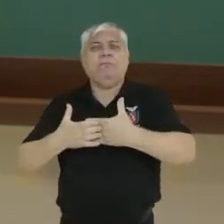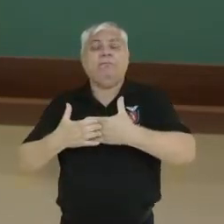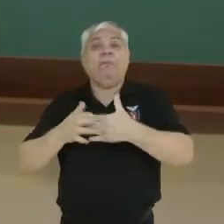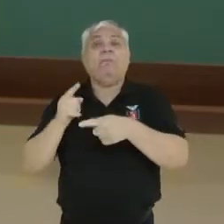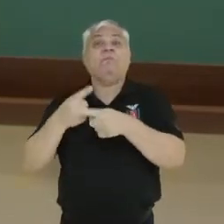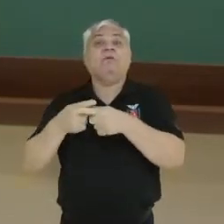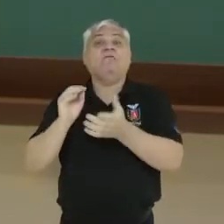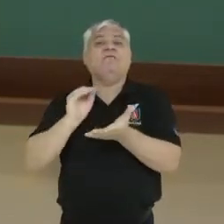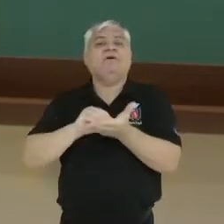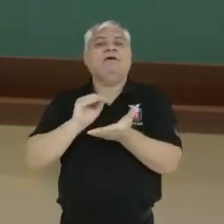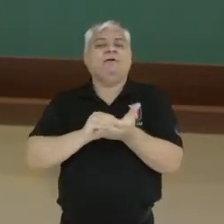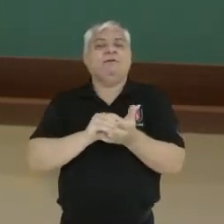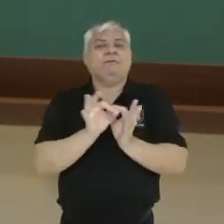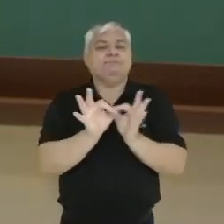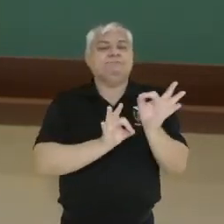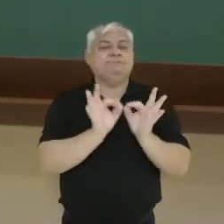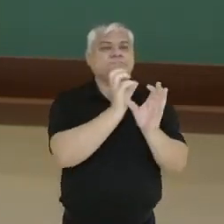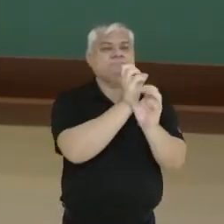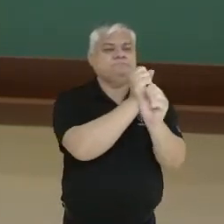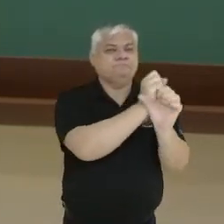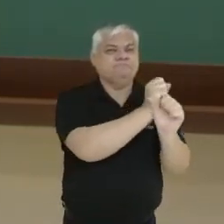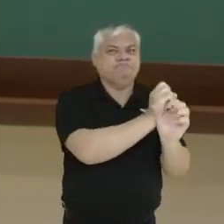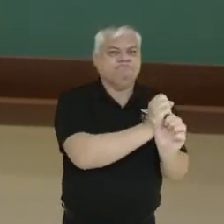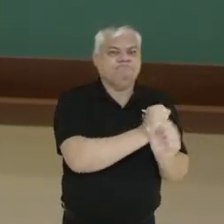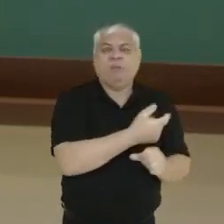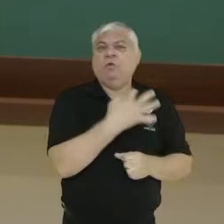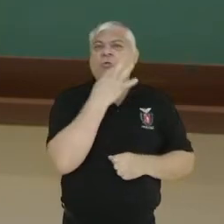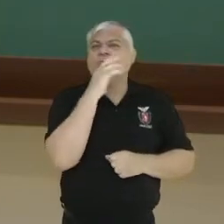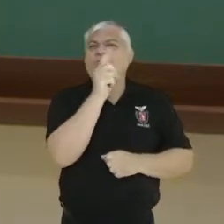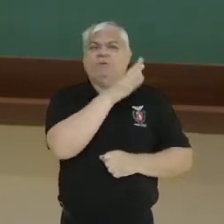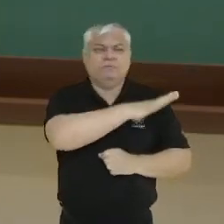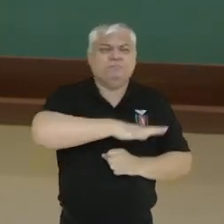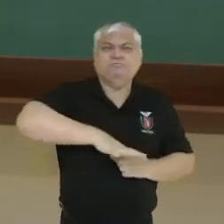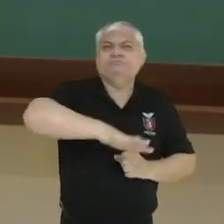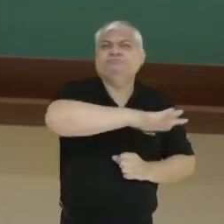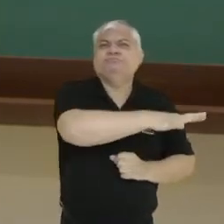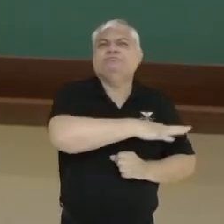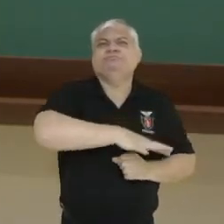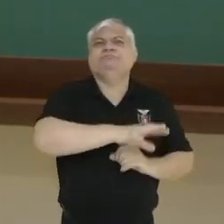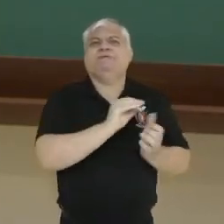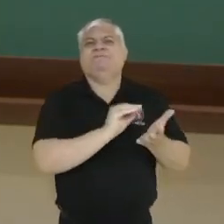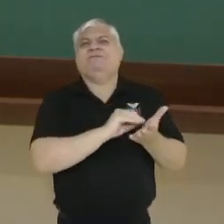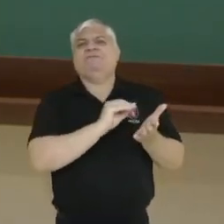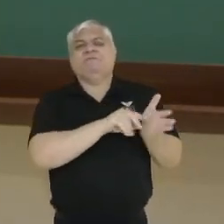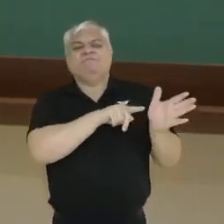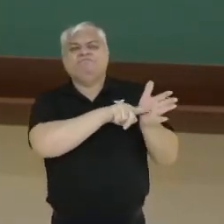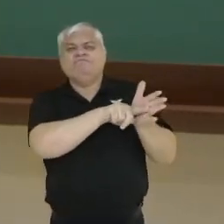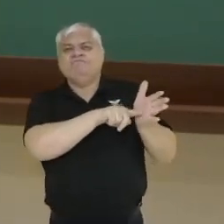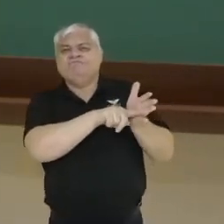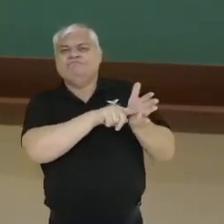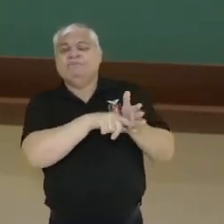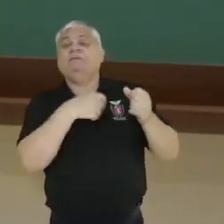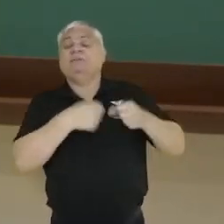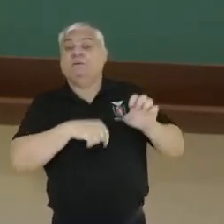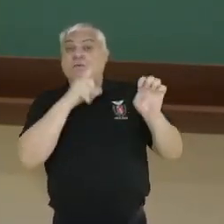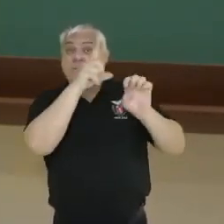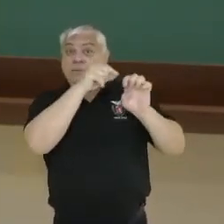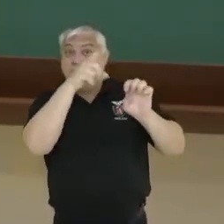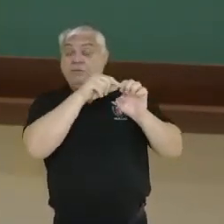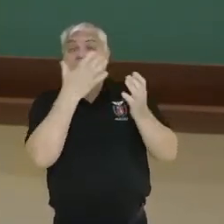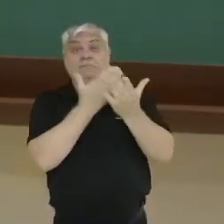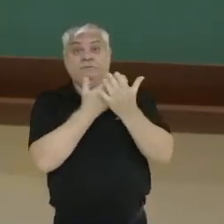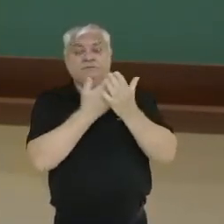orçamento adequado, não se conhecia direito o mercado. Então, para isso, para você empreender, você tem que estar sempre